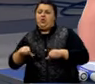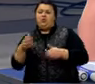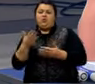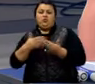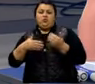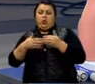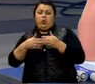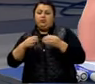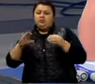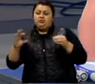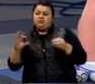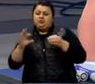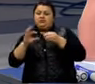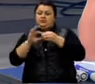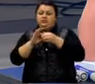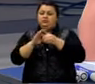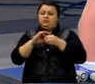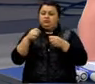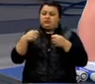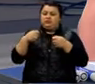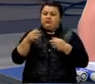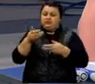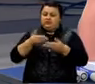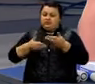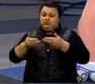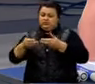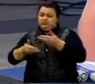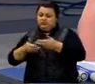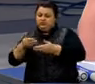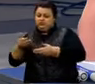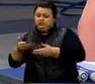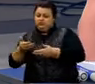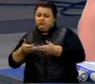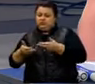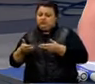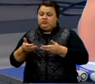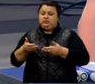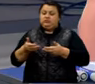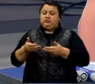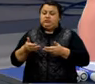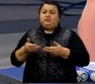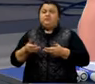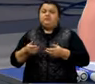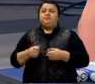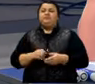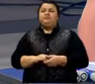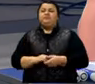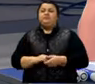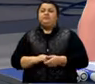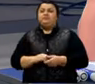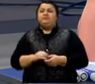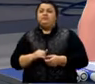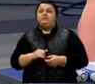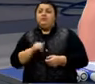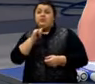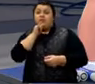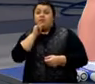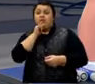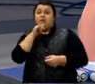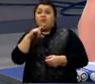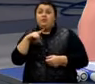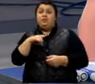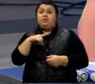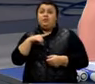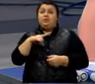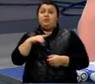melhores funções, nem piores. Todos os sistemas eles vão conversar e depender um do outro, né? Um exemplo aí, então, nós temos o sistema